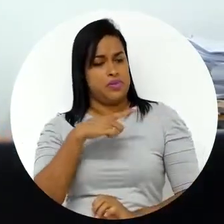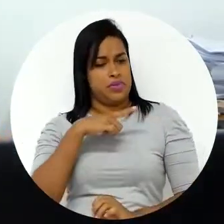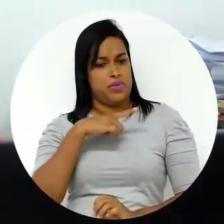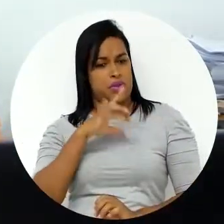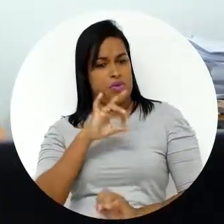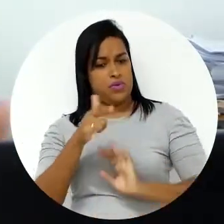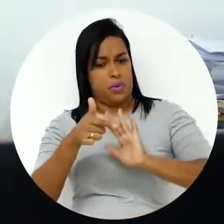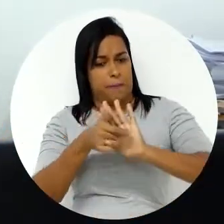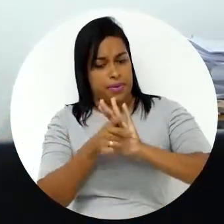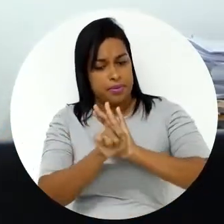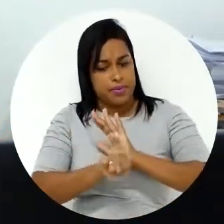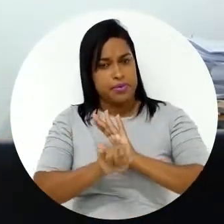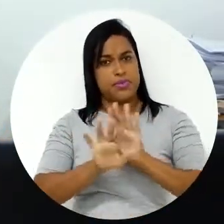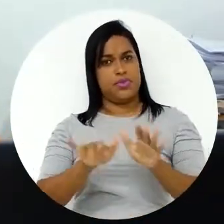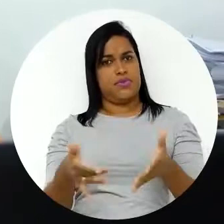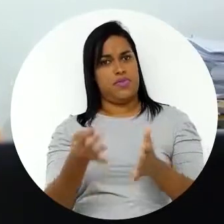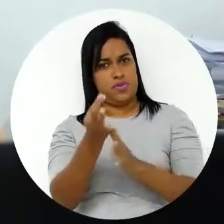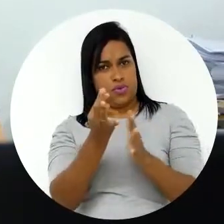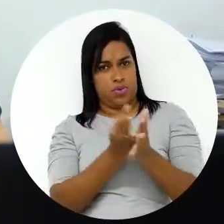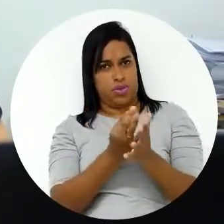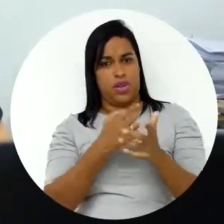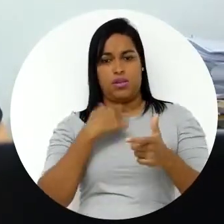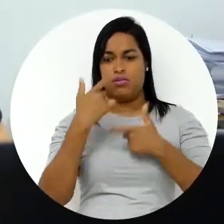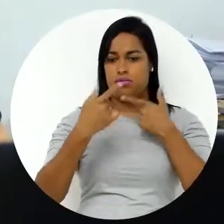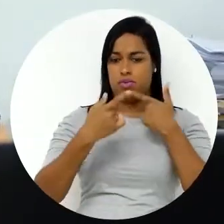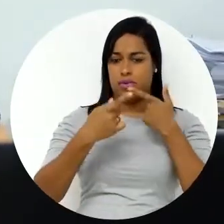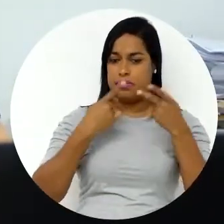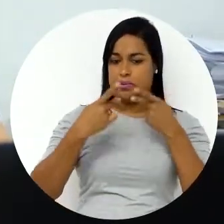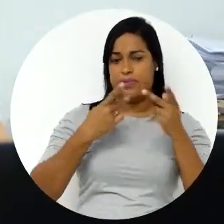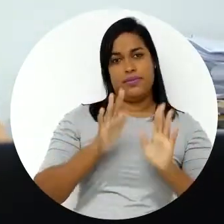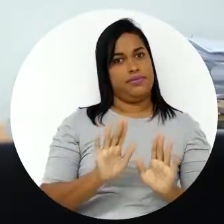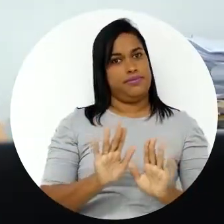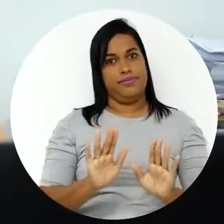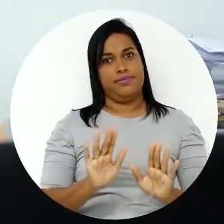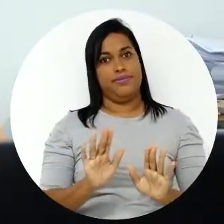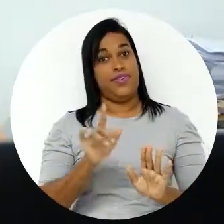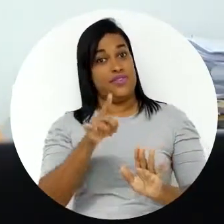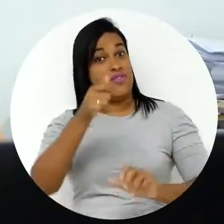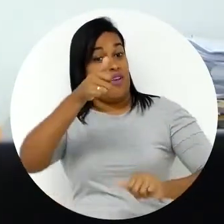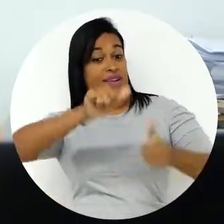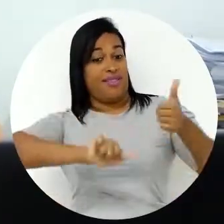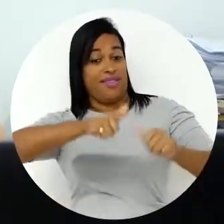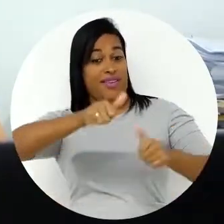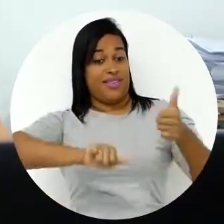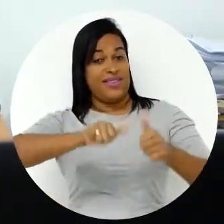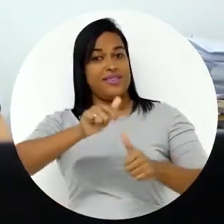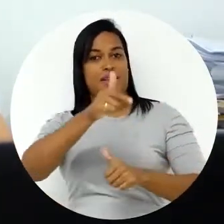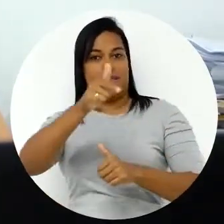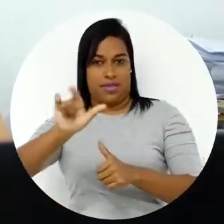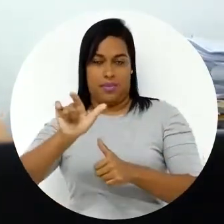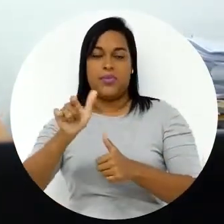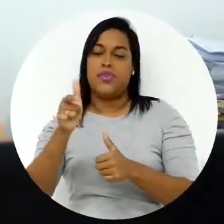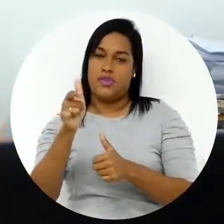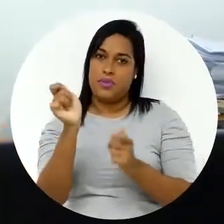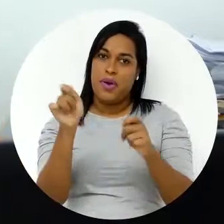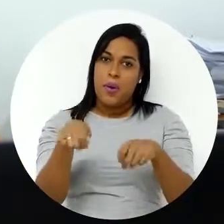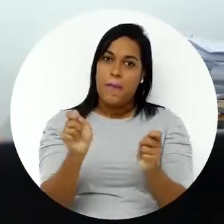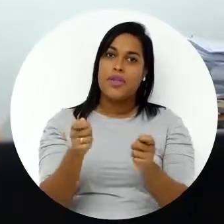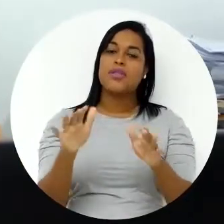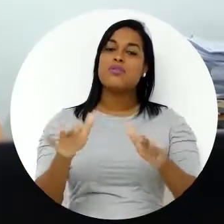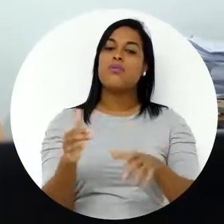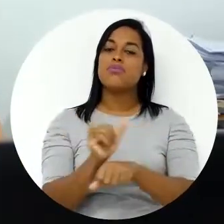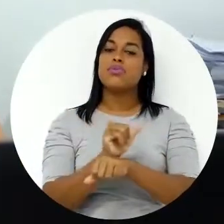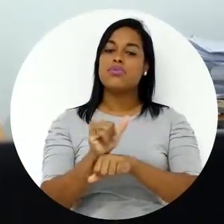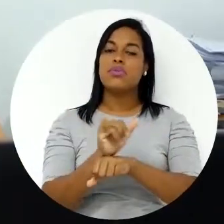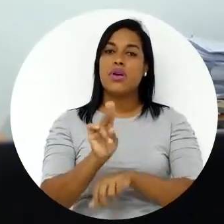professor, mas aí eu tenho só o papel para escrever e eu tenho só outros textos verbais para escrever. E isso a gente vai analisar na outra competência, que